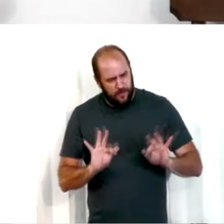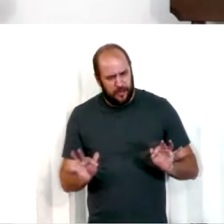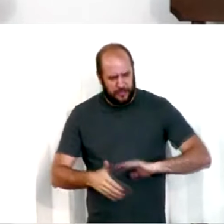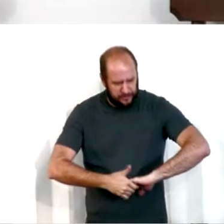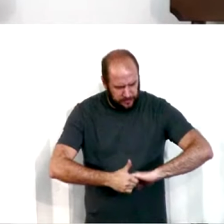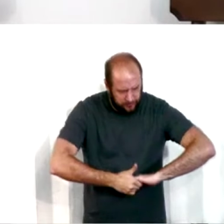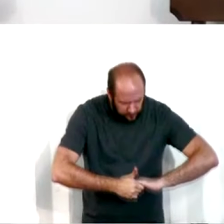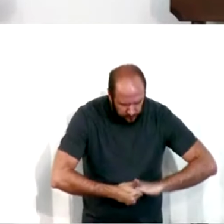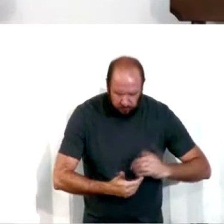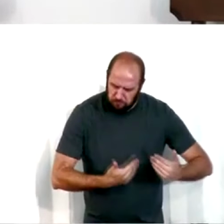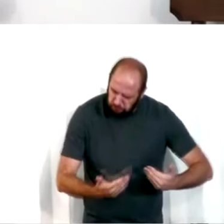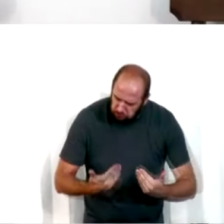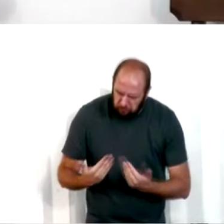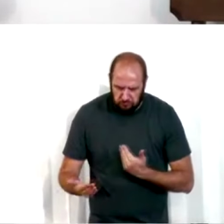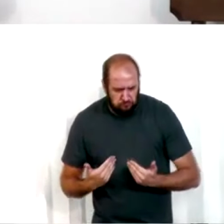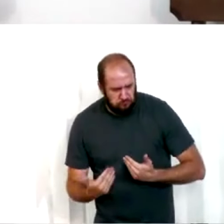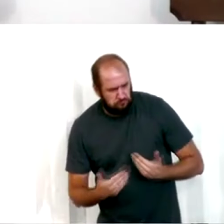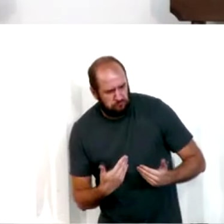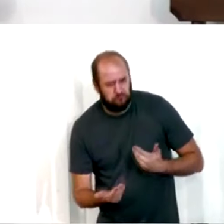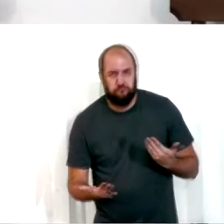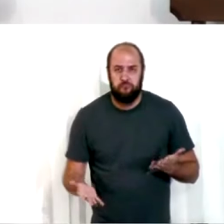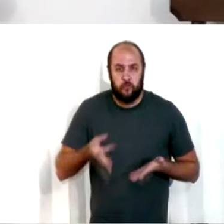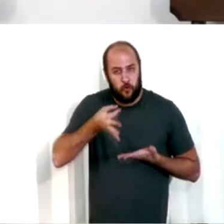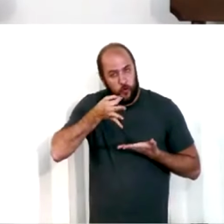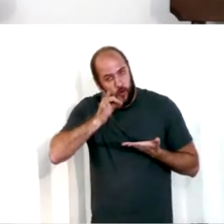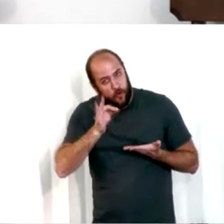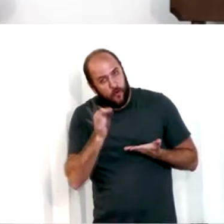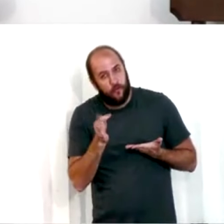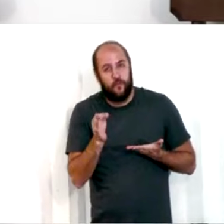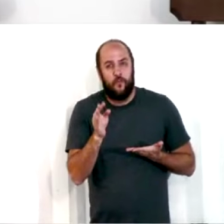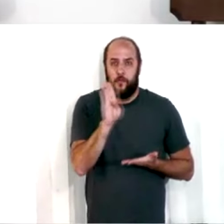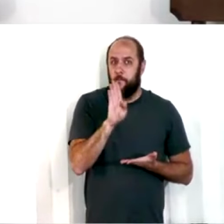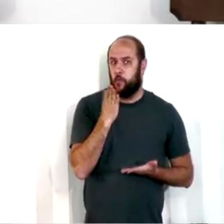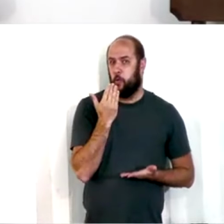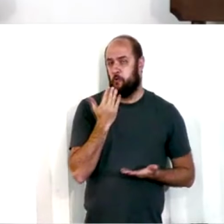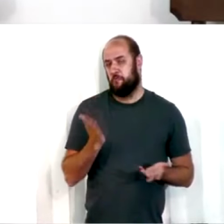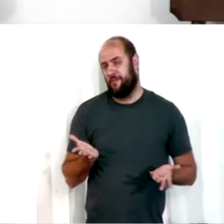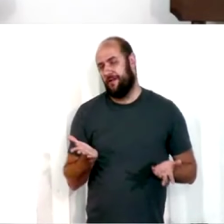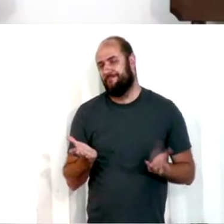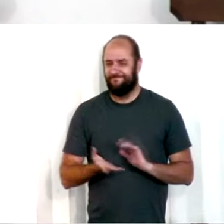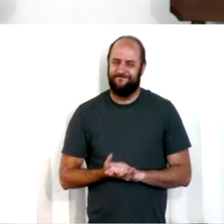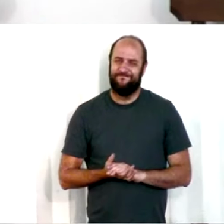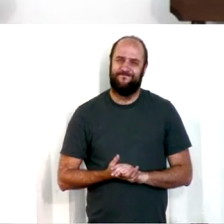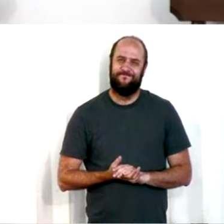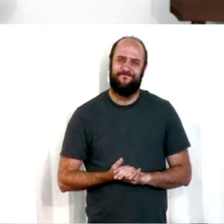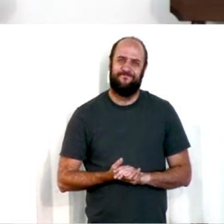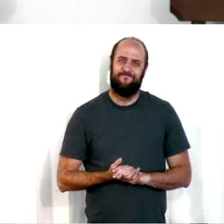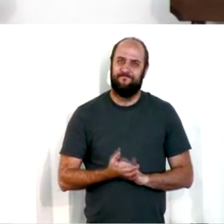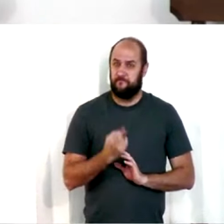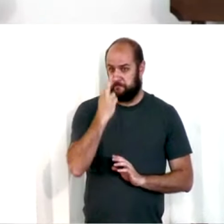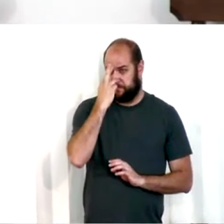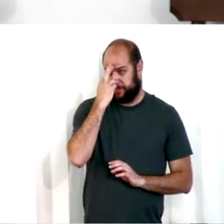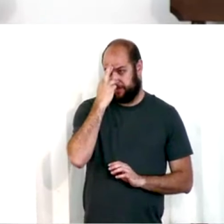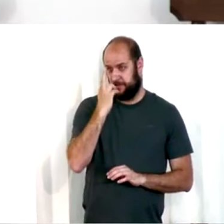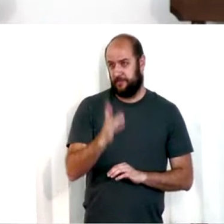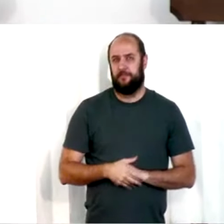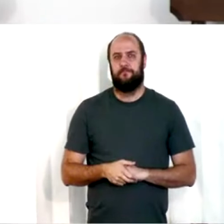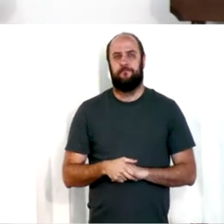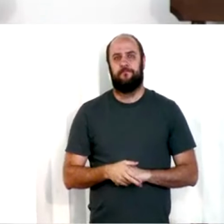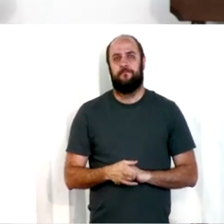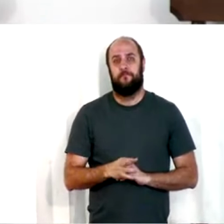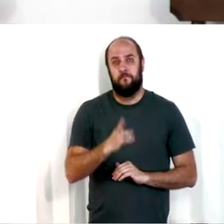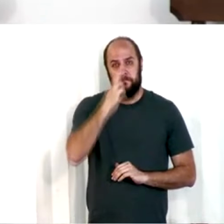recebê-los. Conversa vai, conversa vem, passa cafezinho, serve um bolinho, sabe como é que é? Chegou meio-dia. Meio-dia o